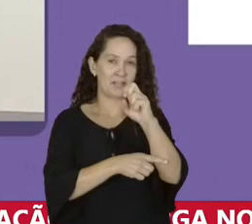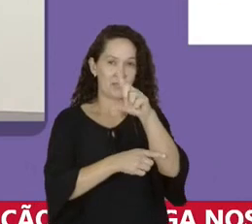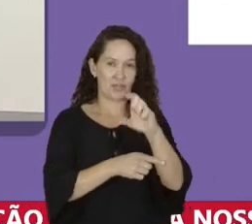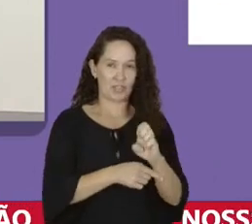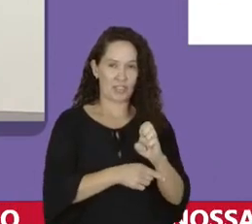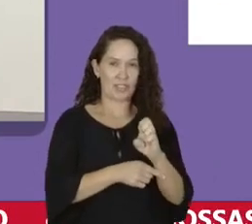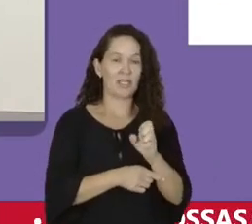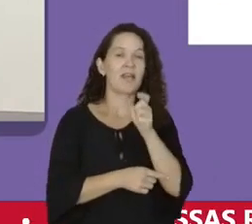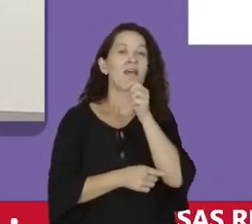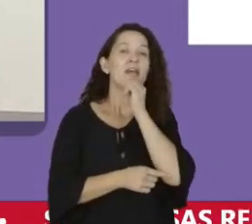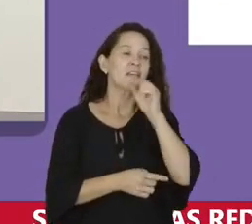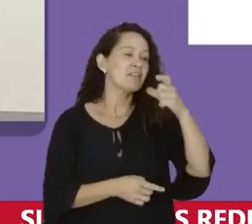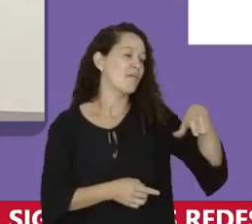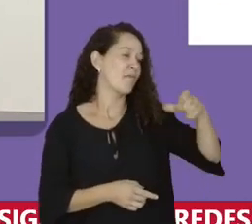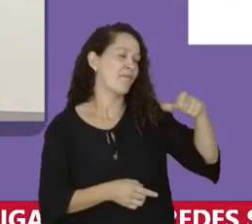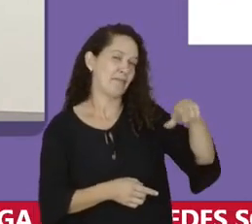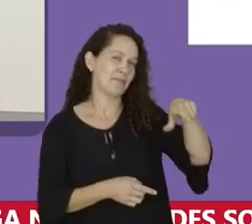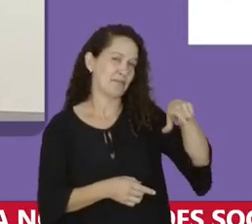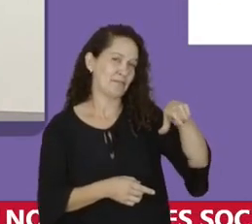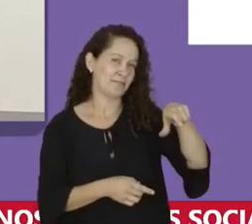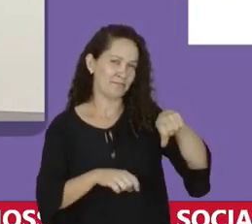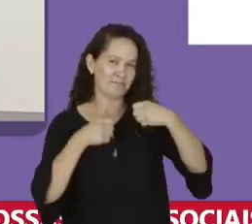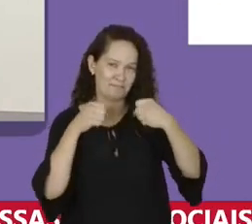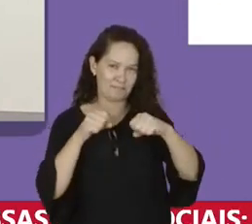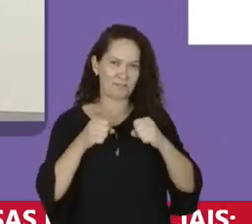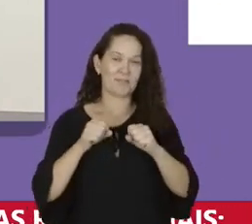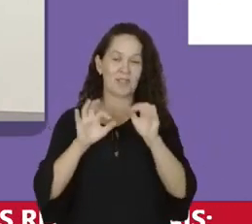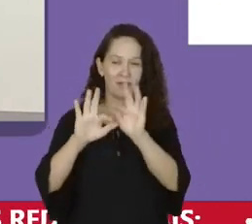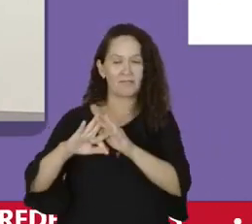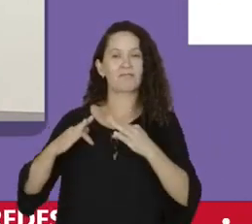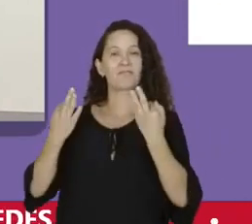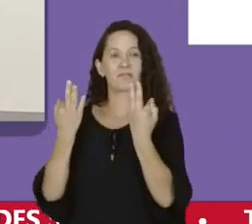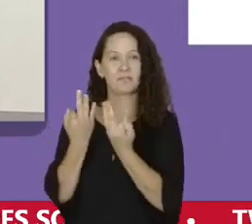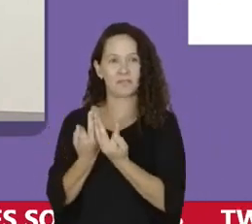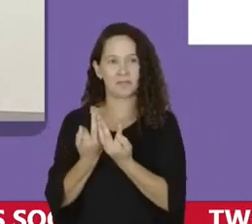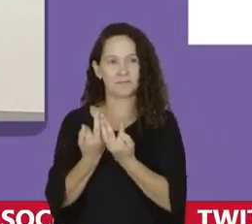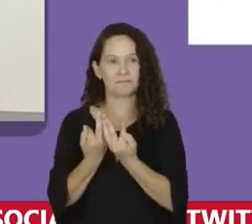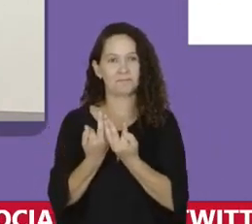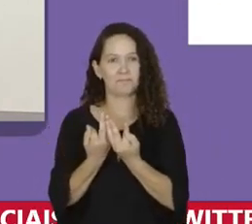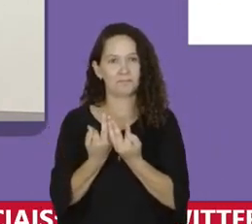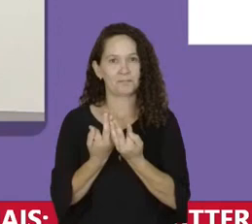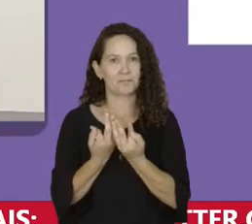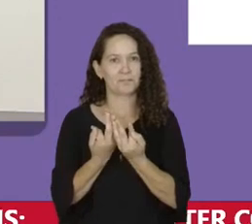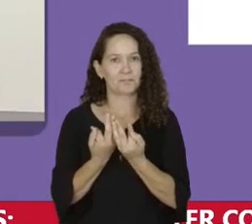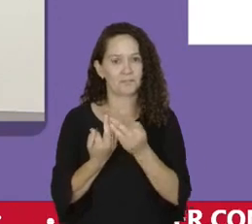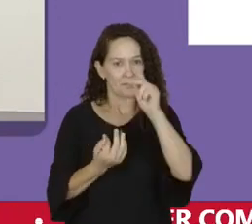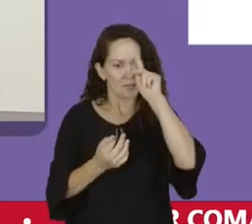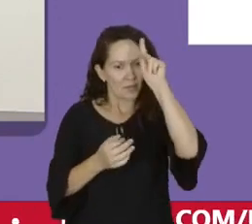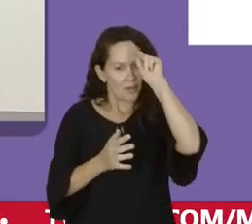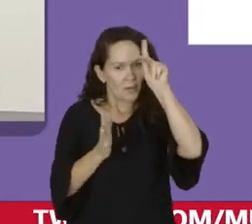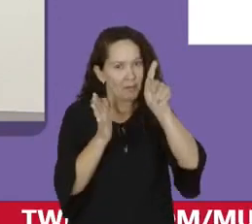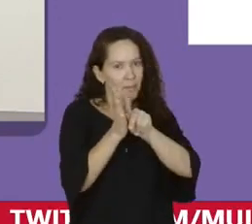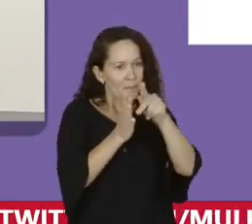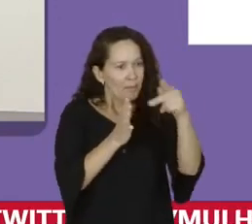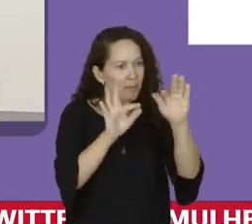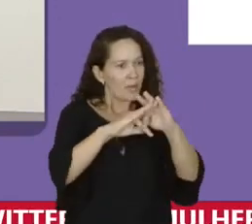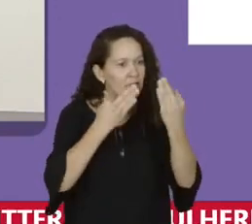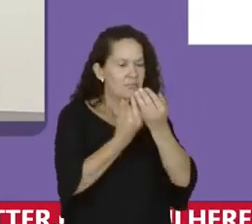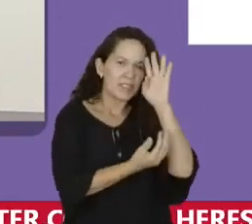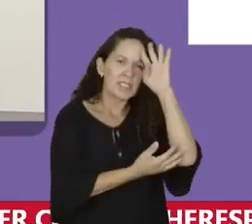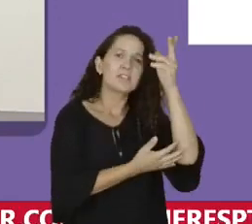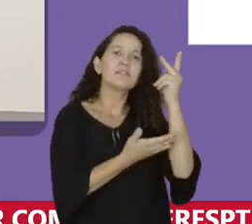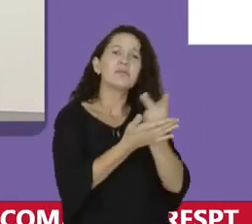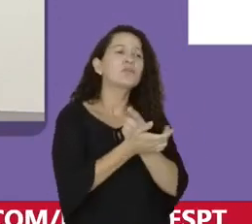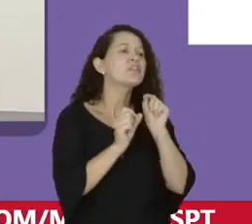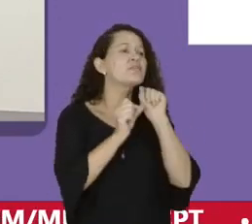exemplo, do voucher, é preciso que a família ela tome a decisão do que vai